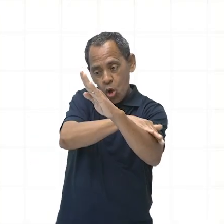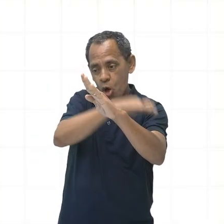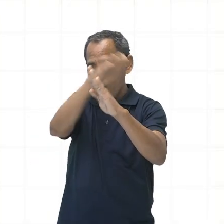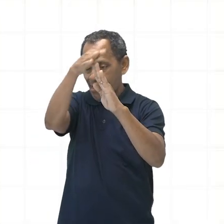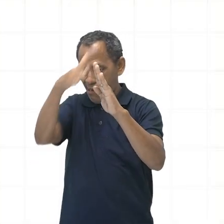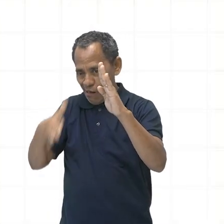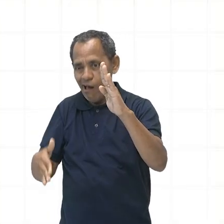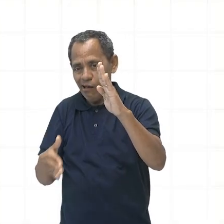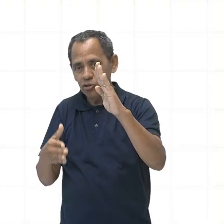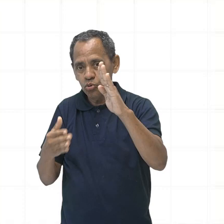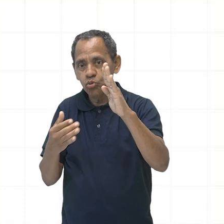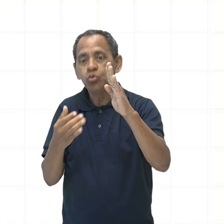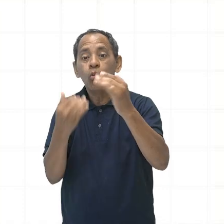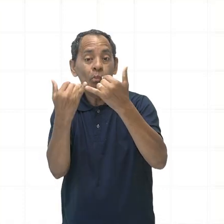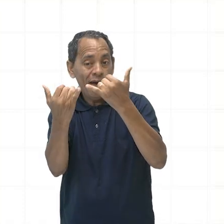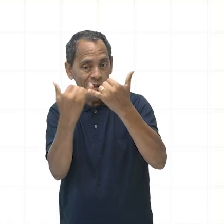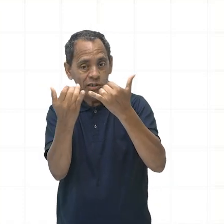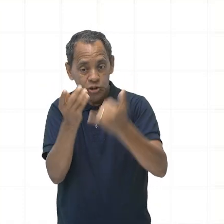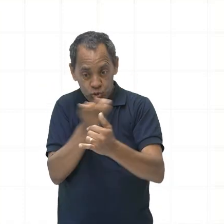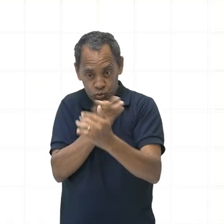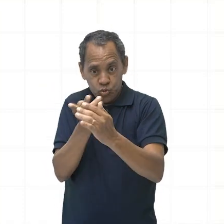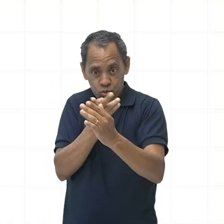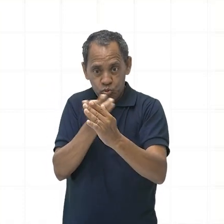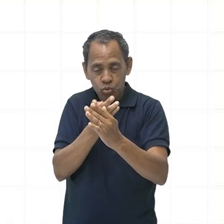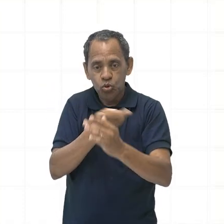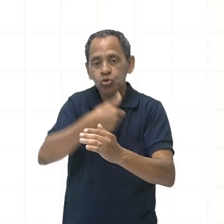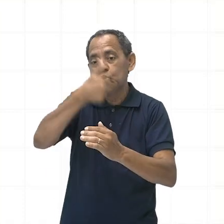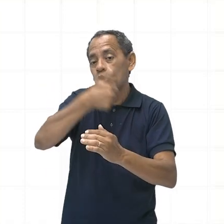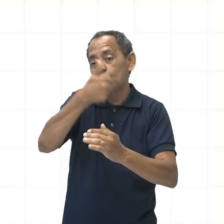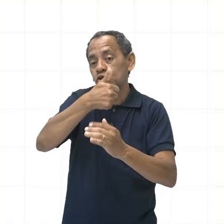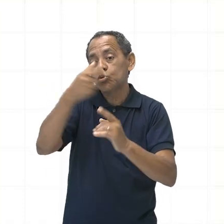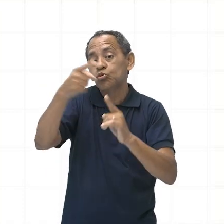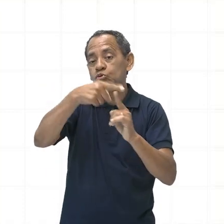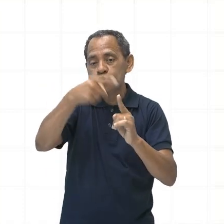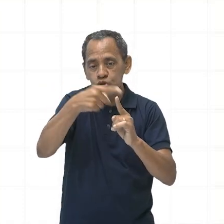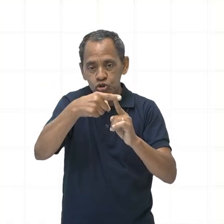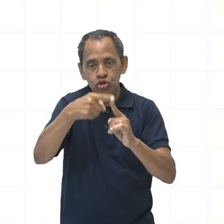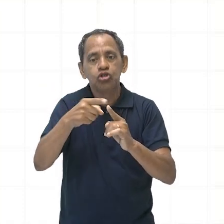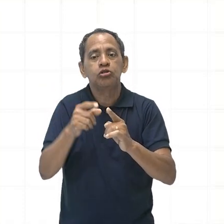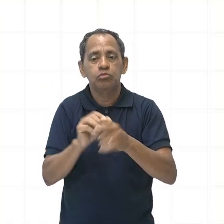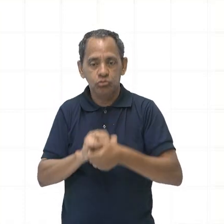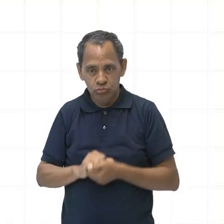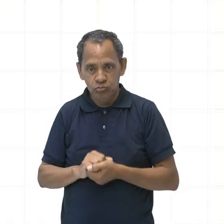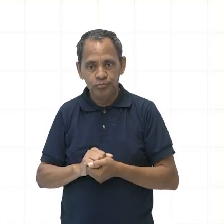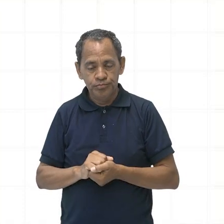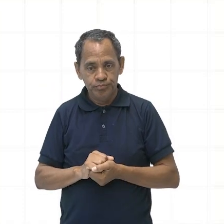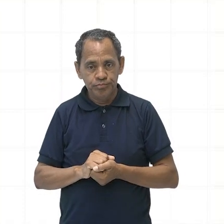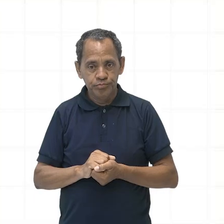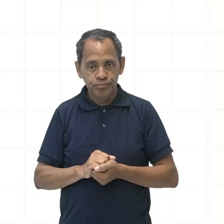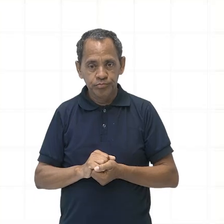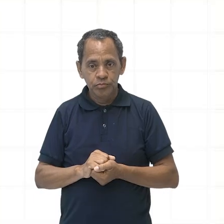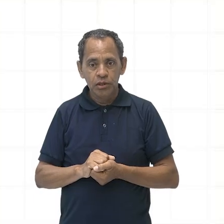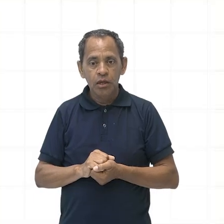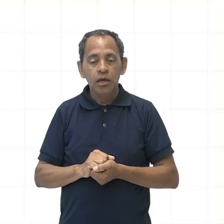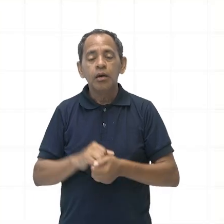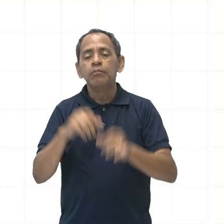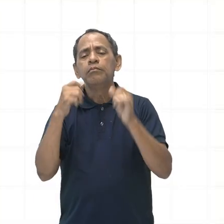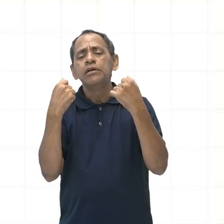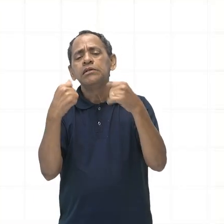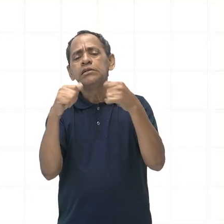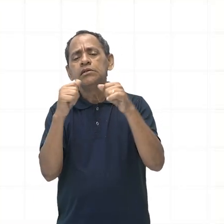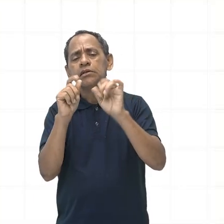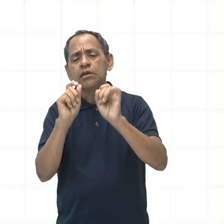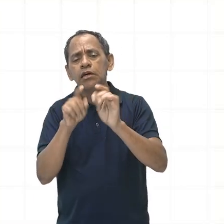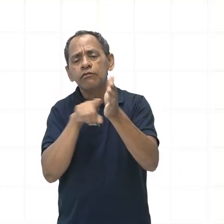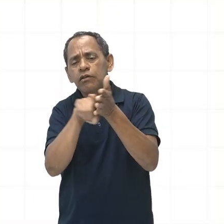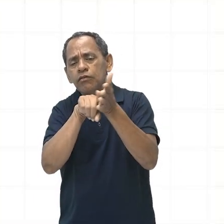triângulos são semelhantes. Então, esse segundo caso, você só precisa verificar os lados dos